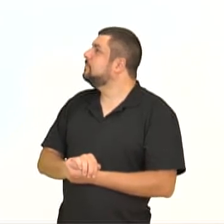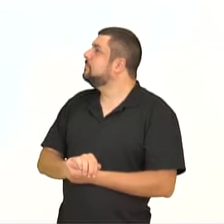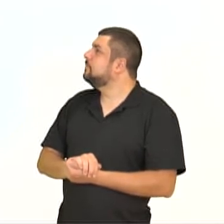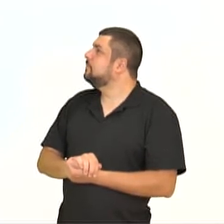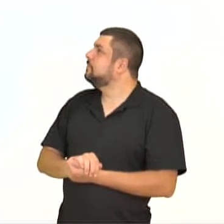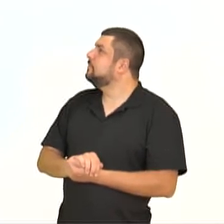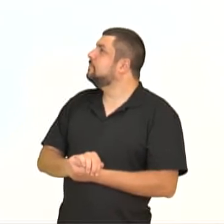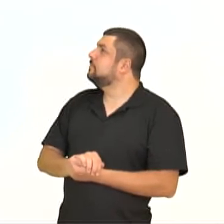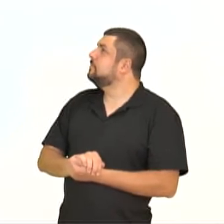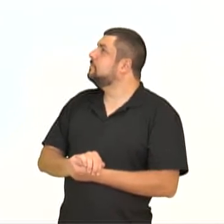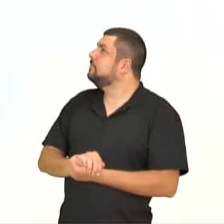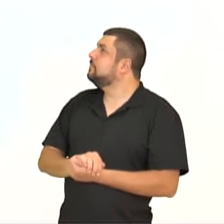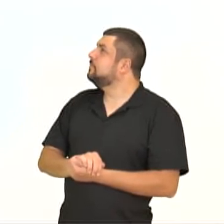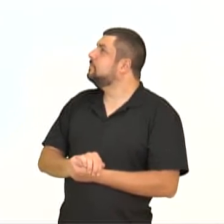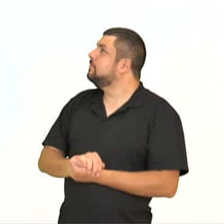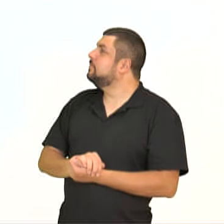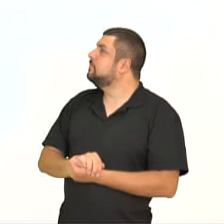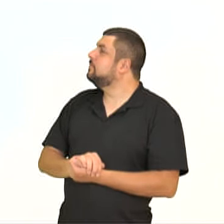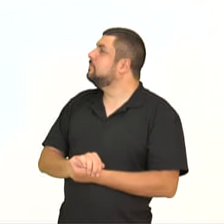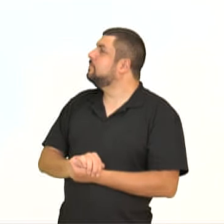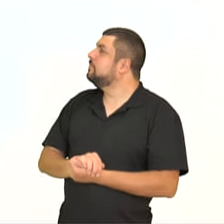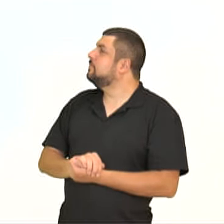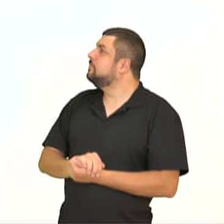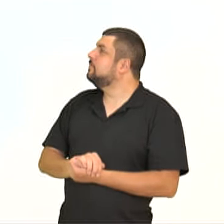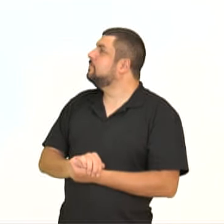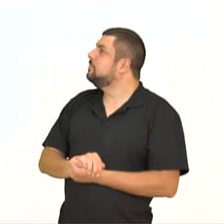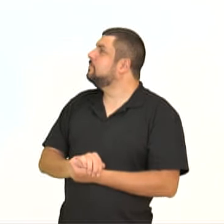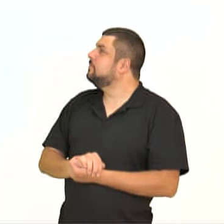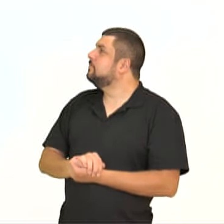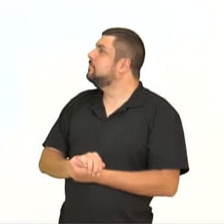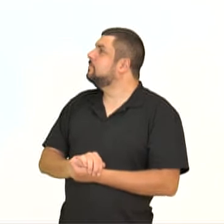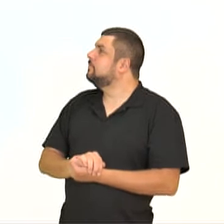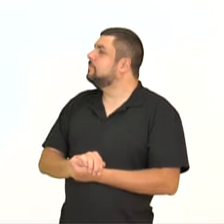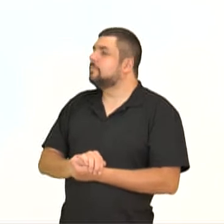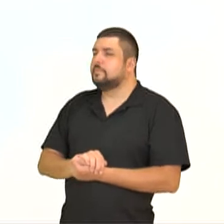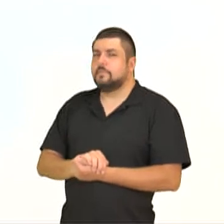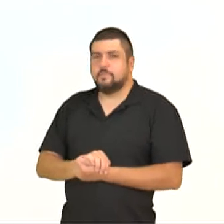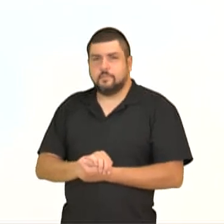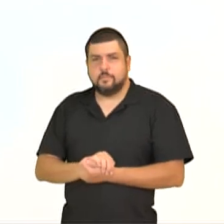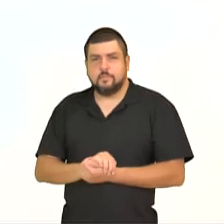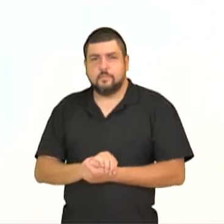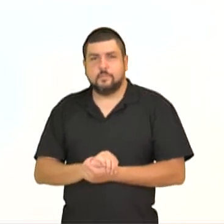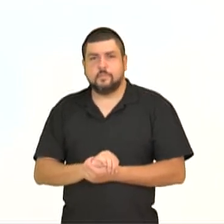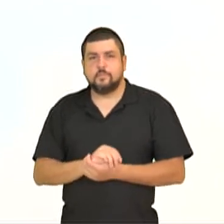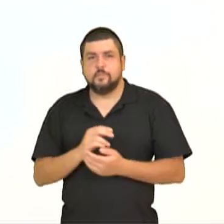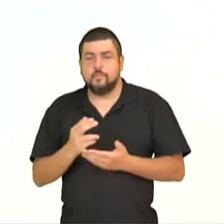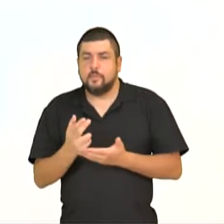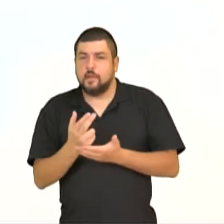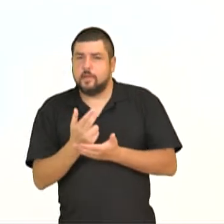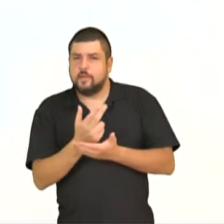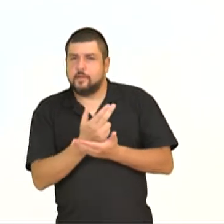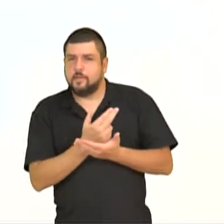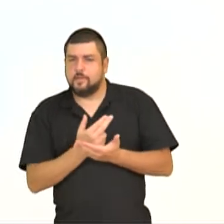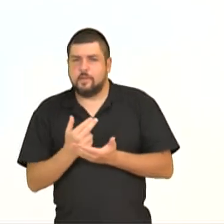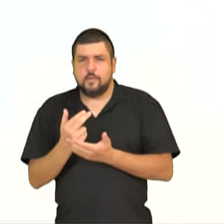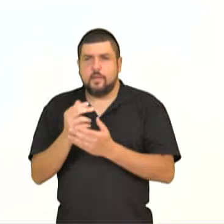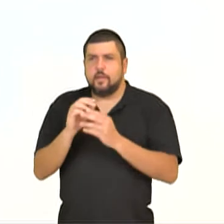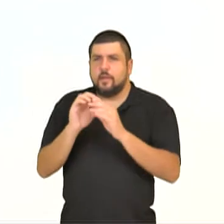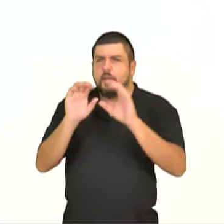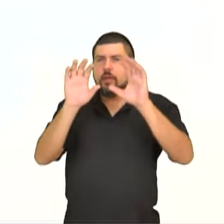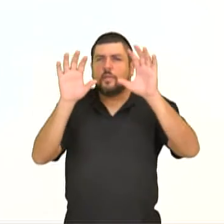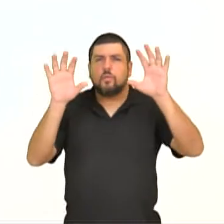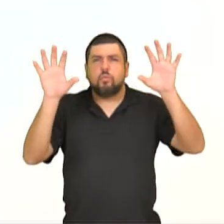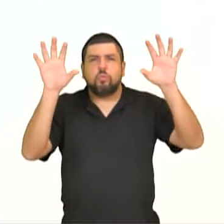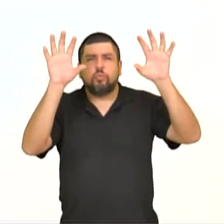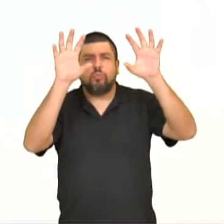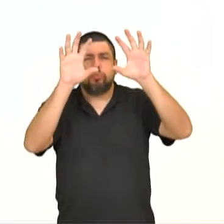metafísico. Carmelo Urso. Esse traço, esse desenho da nuvem no céu é um